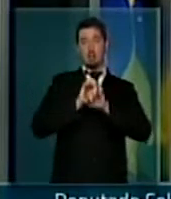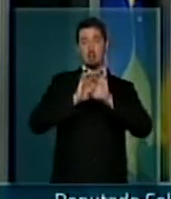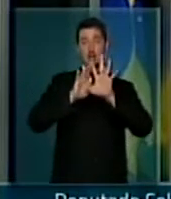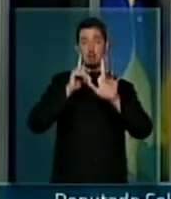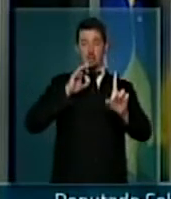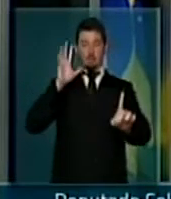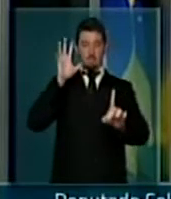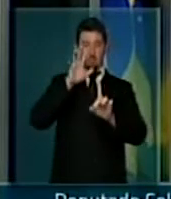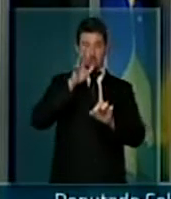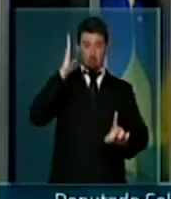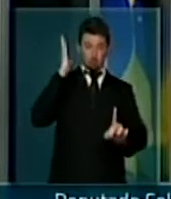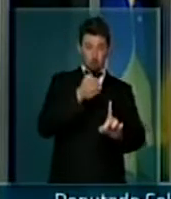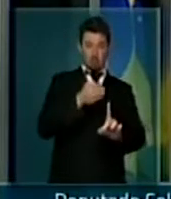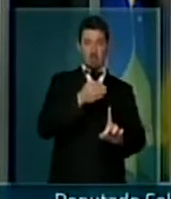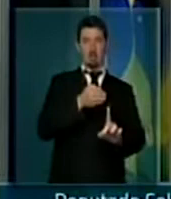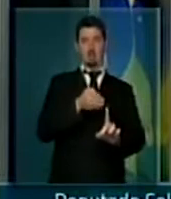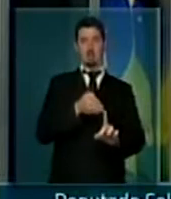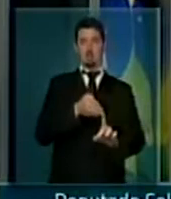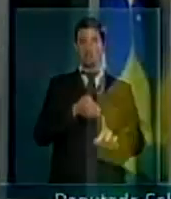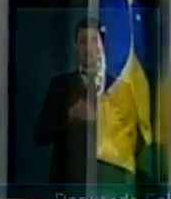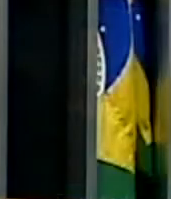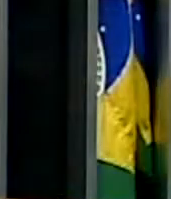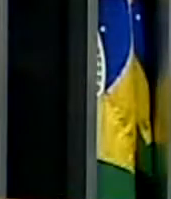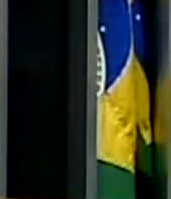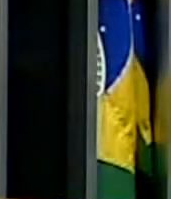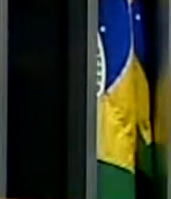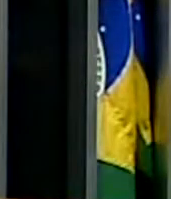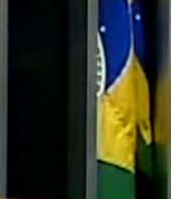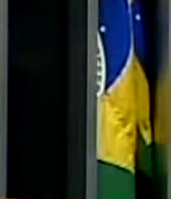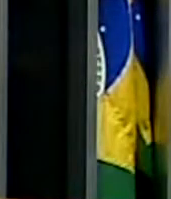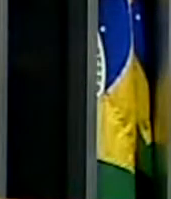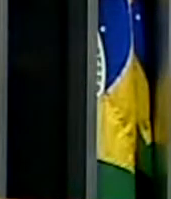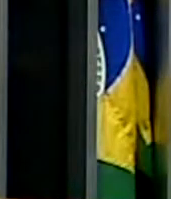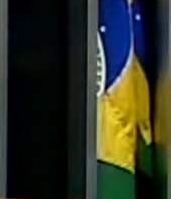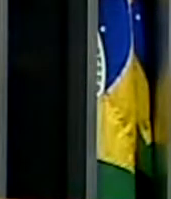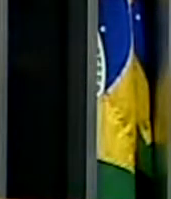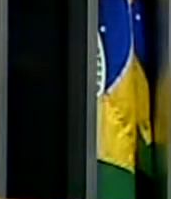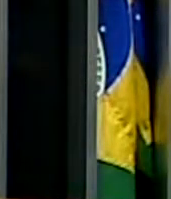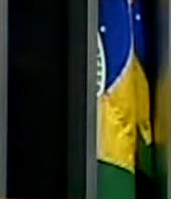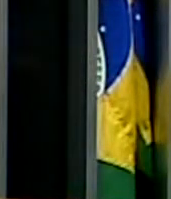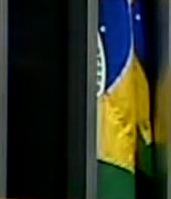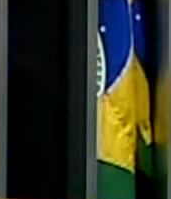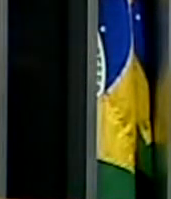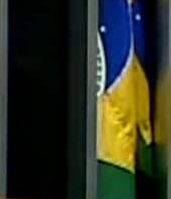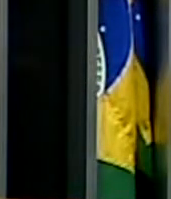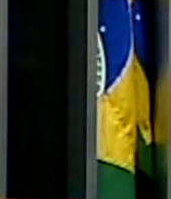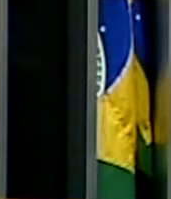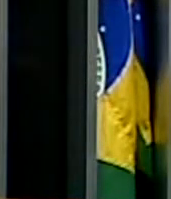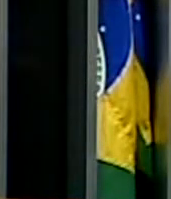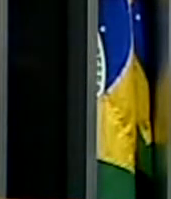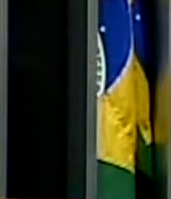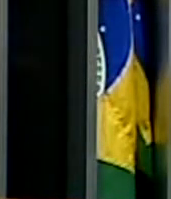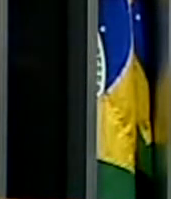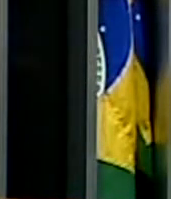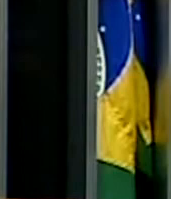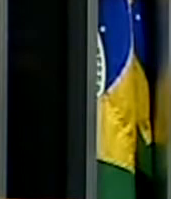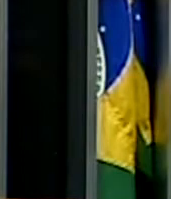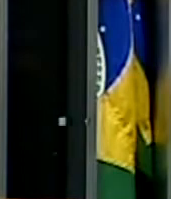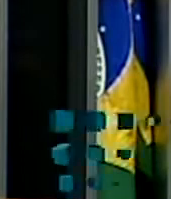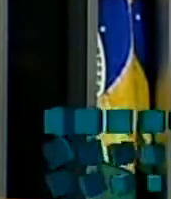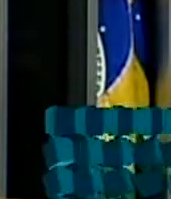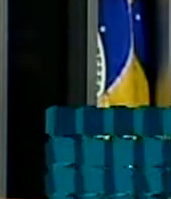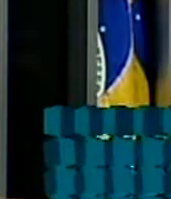impactam diretamente nas oportunidades e competitividades das empresas